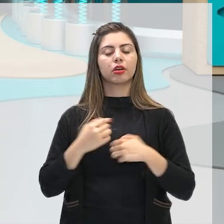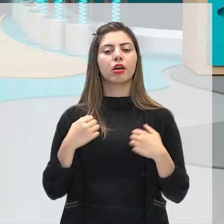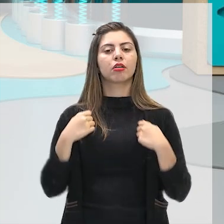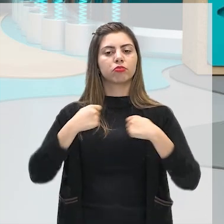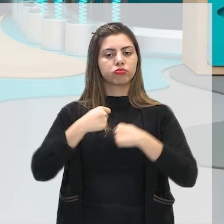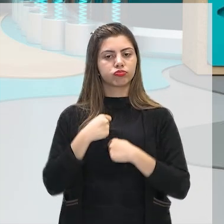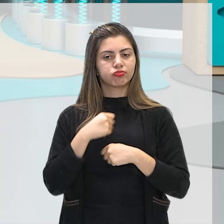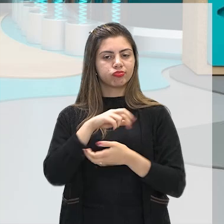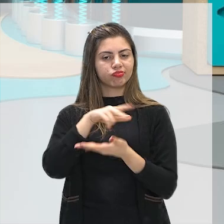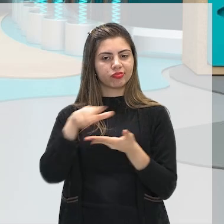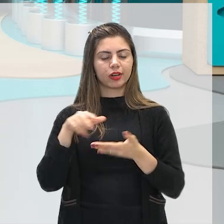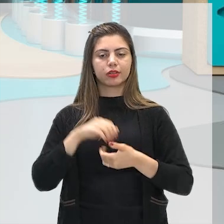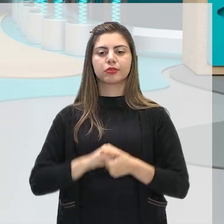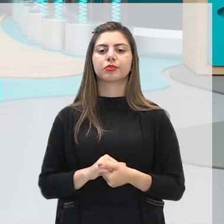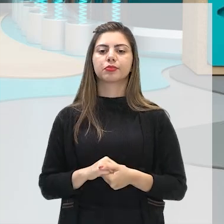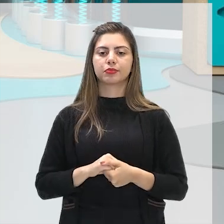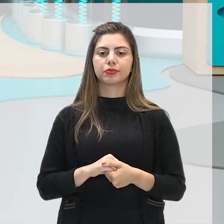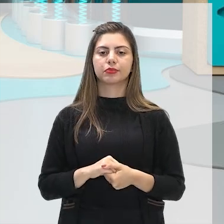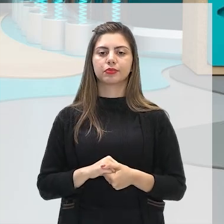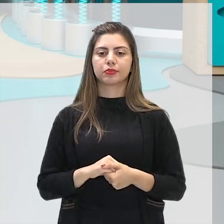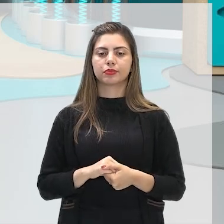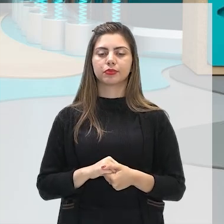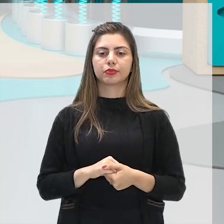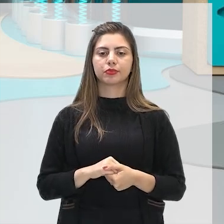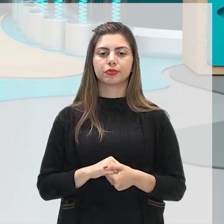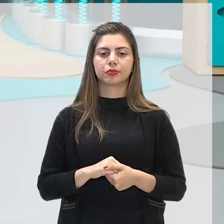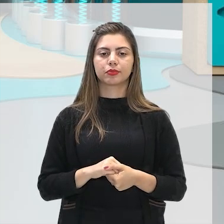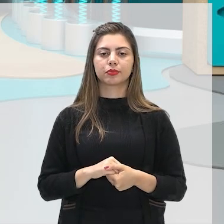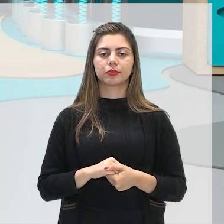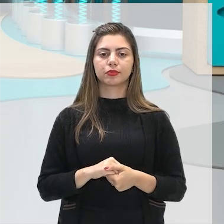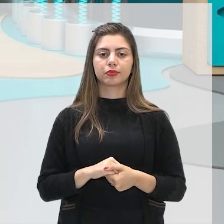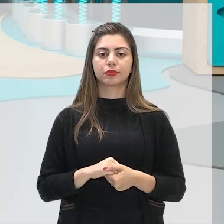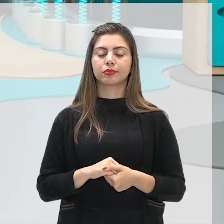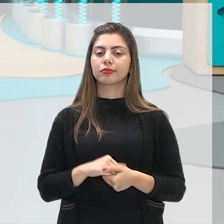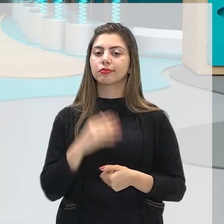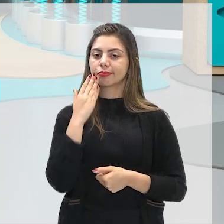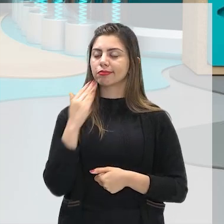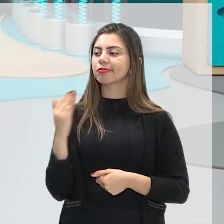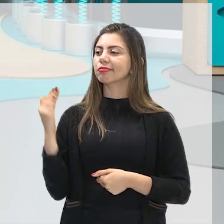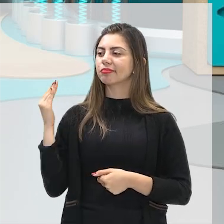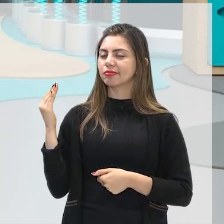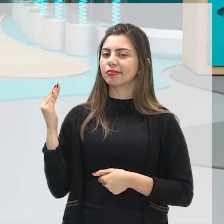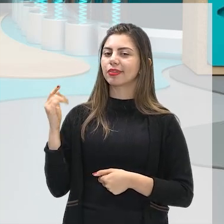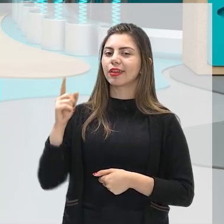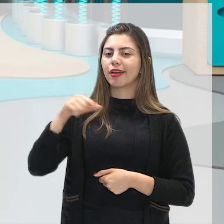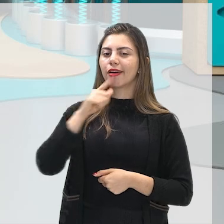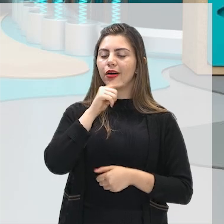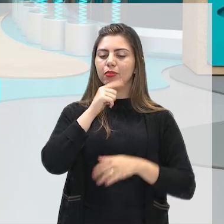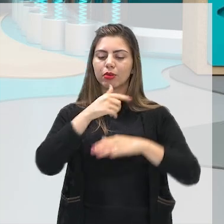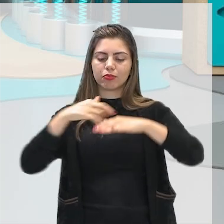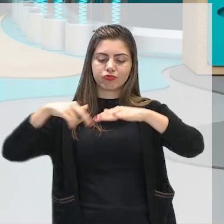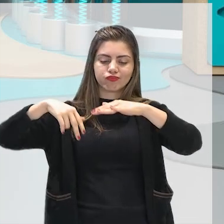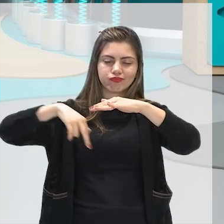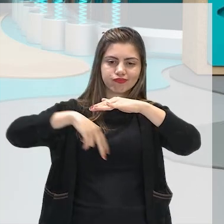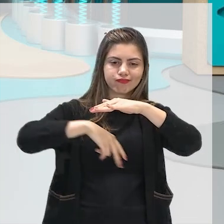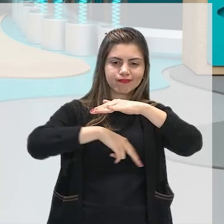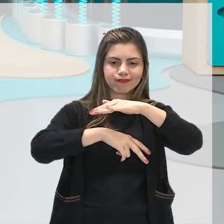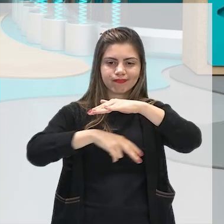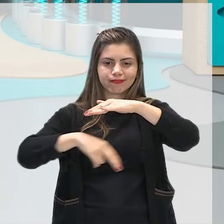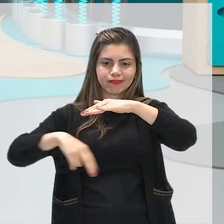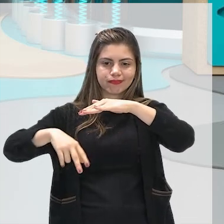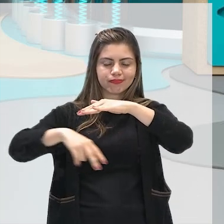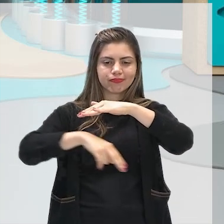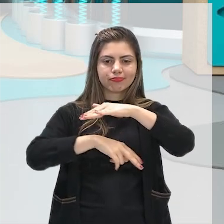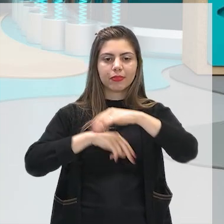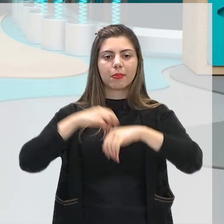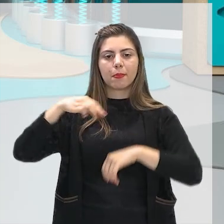e tudo mais. Prosseguindo, nós temos o mergulho. Mergulho também super interessante, é uma prática que pode